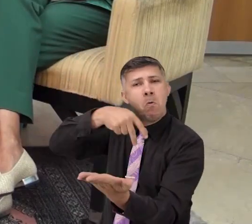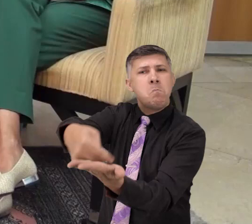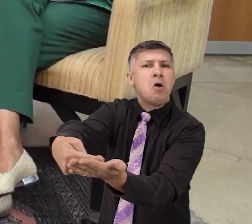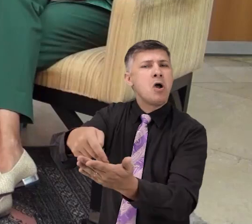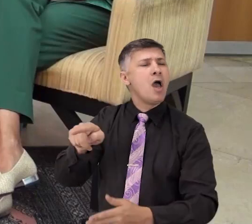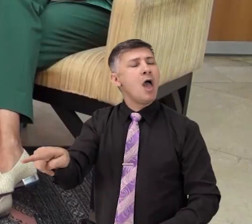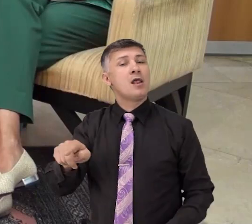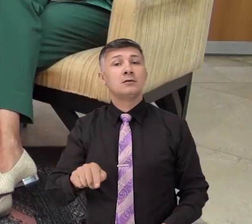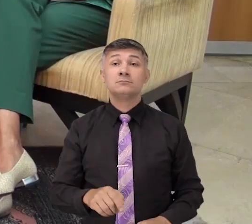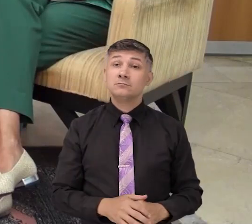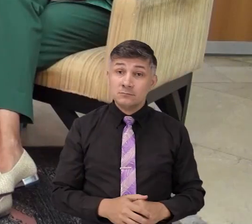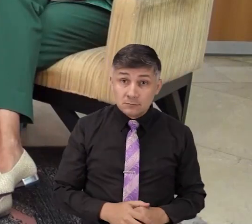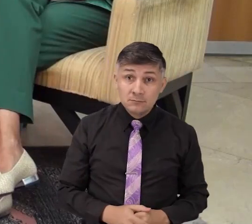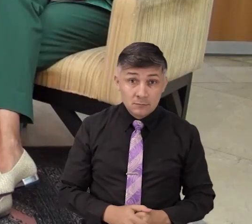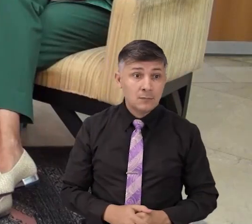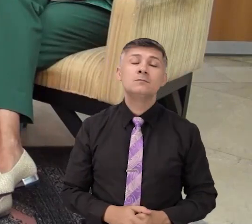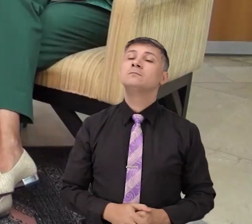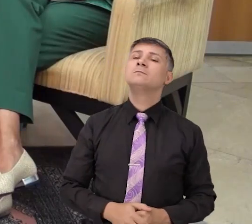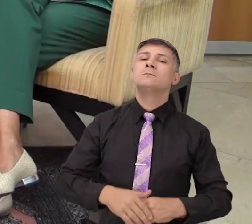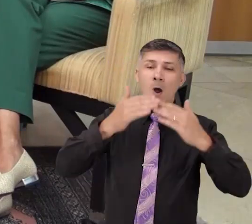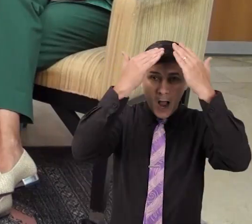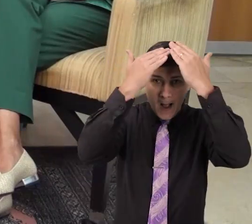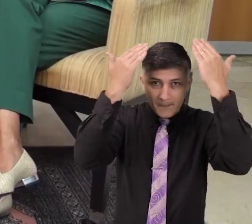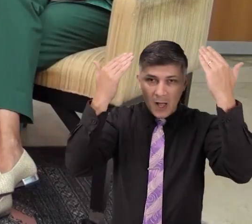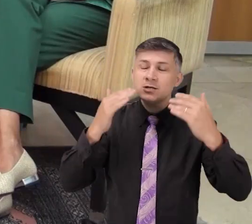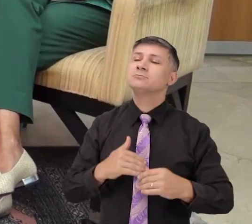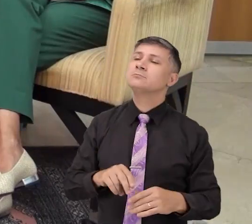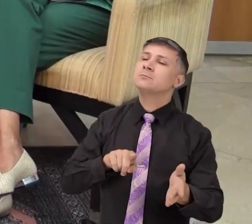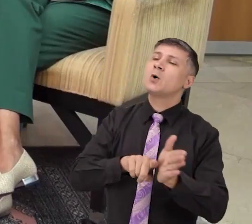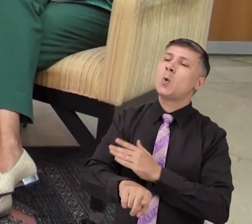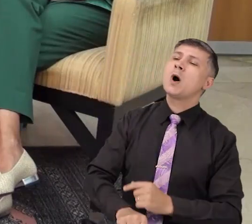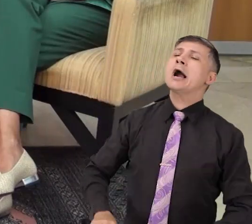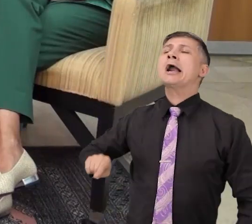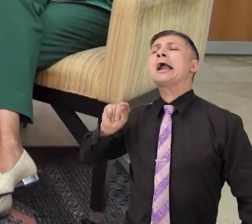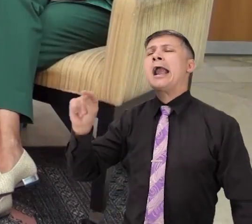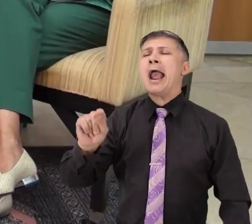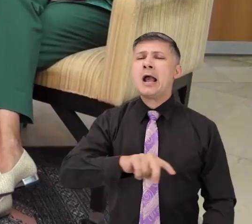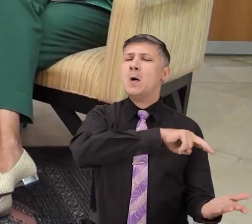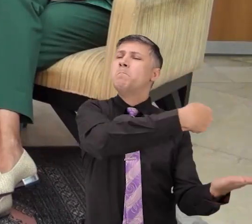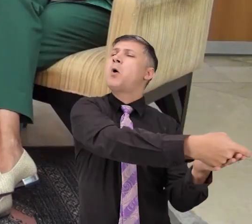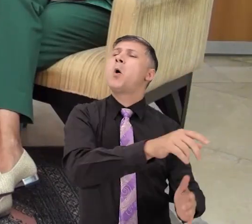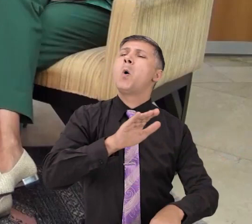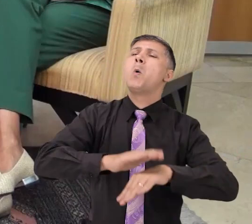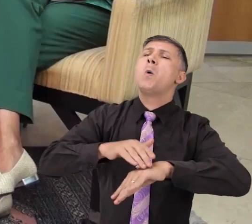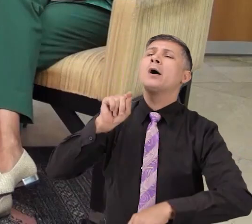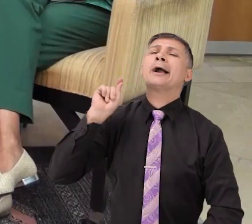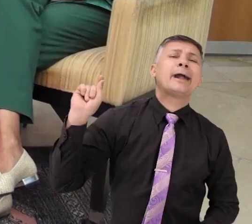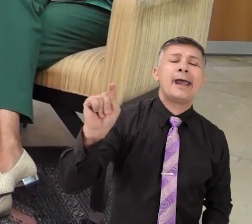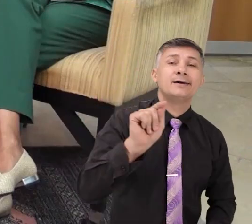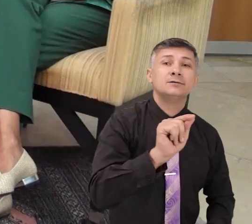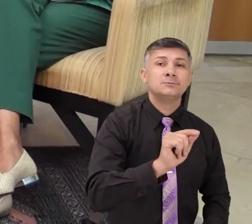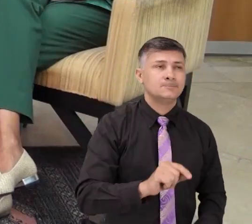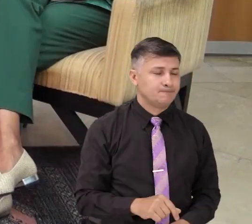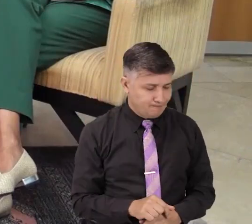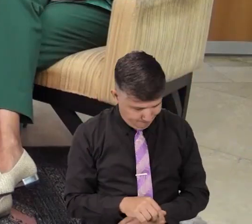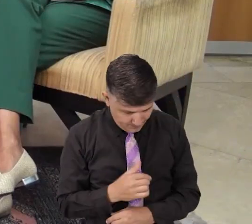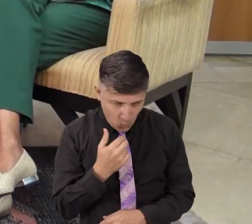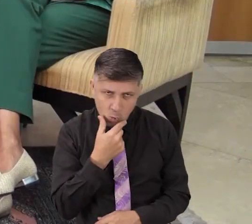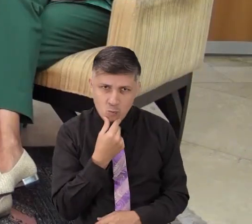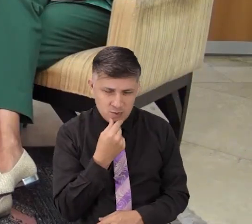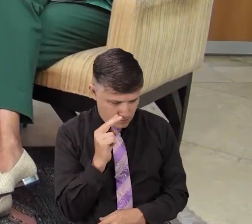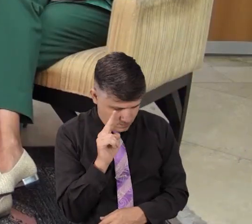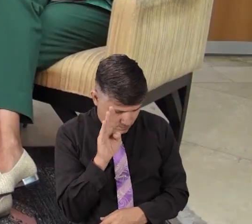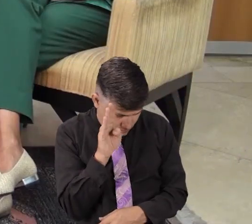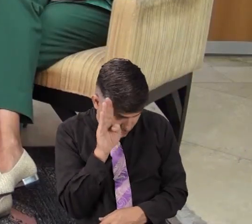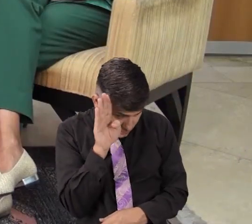a Joaninha. E ela realmente fez isso, ela perguntou e acabou aparecendo o menino que a empurrara, né? Então, essa coisa